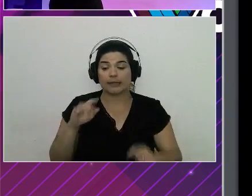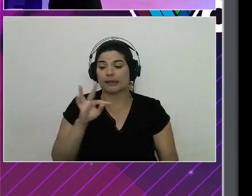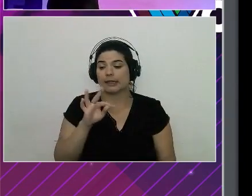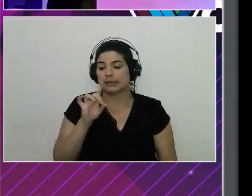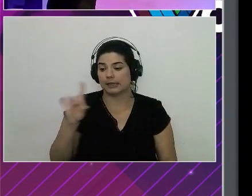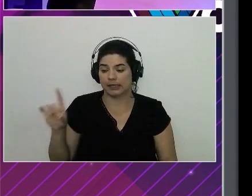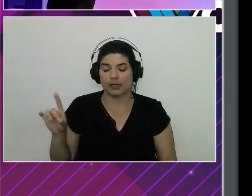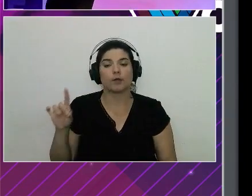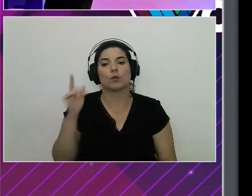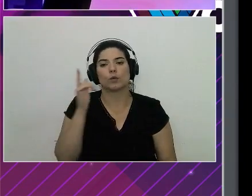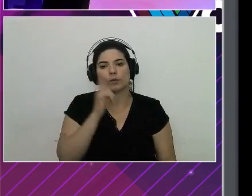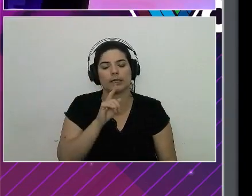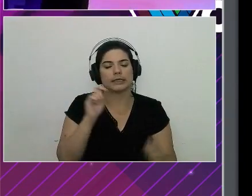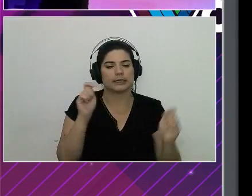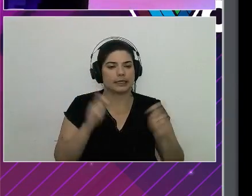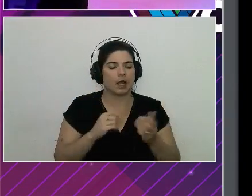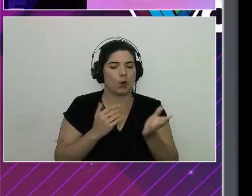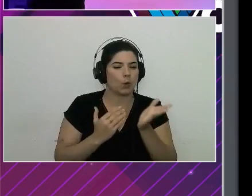começar a codificar